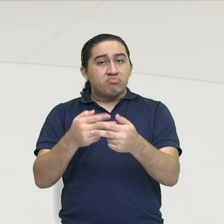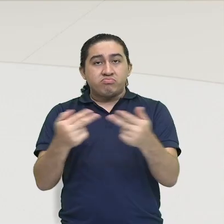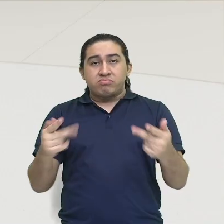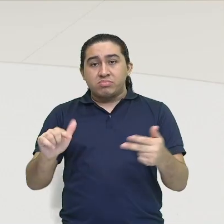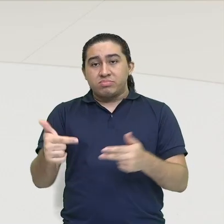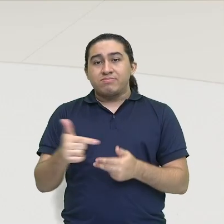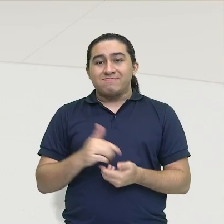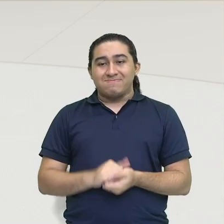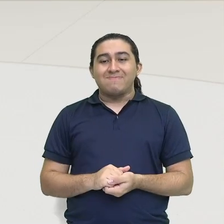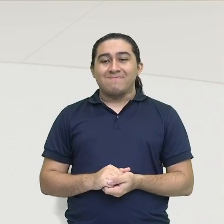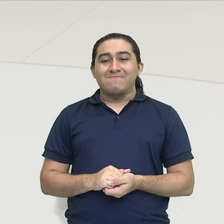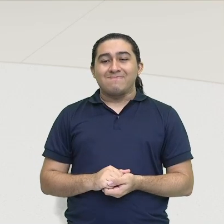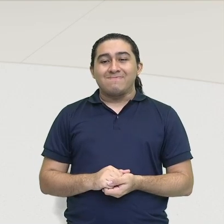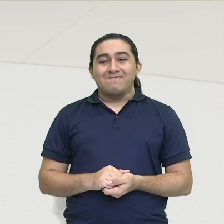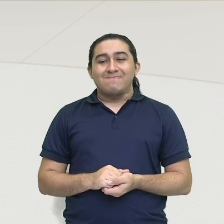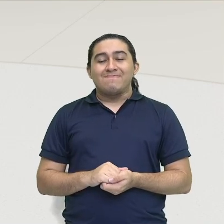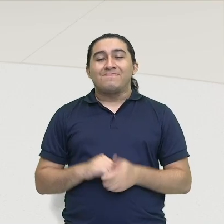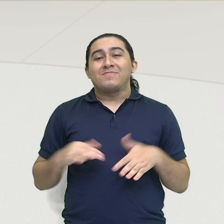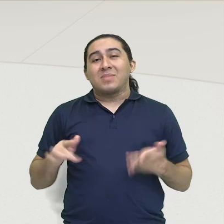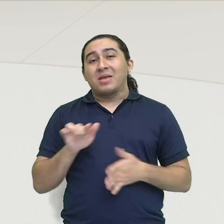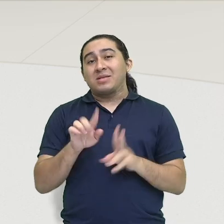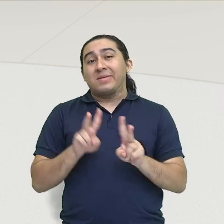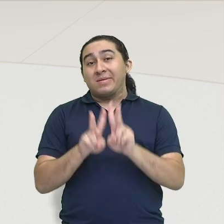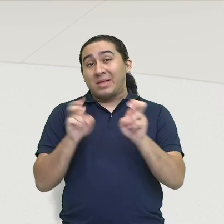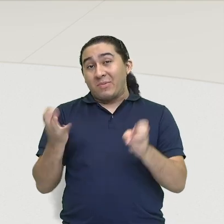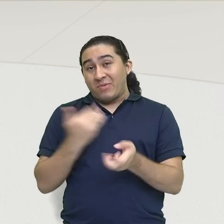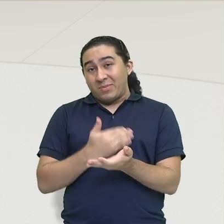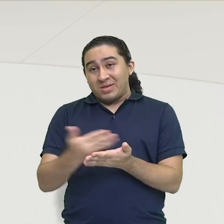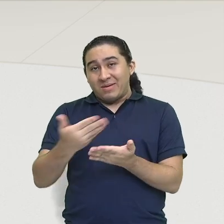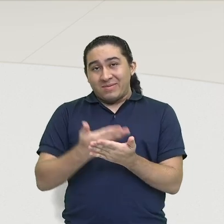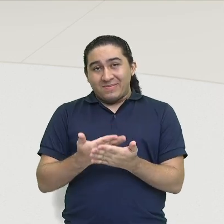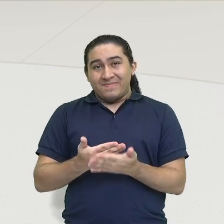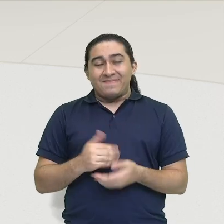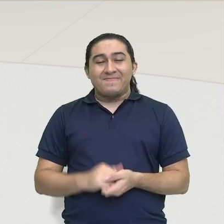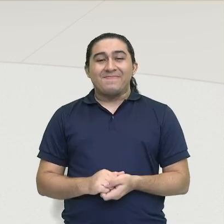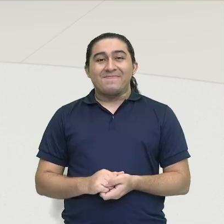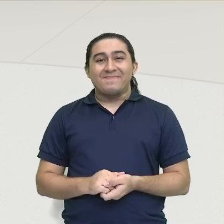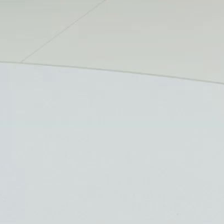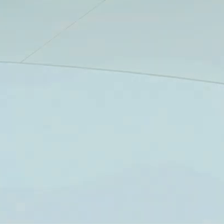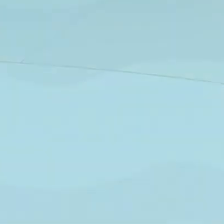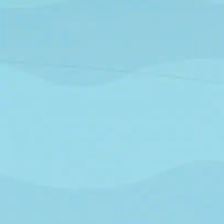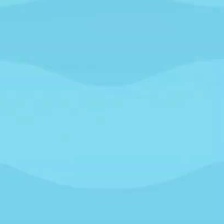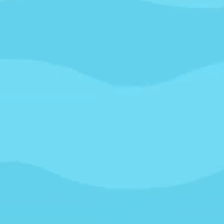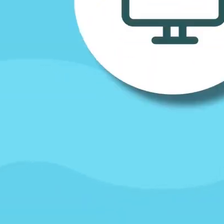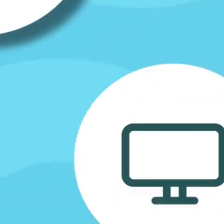subordinação. Então é isso aí, vamos dar início à nossa aula.